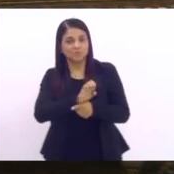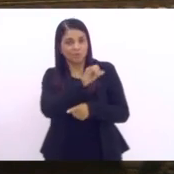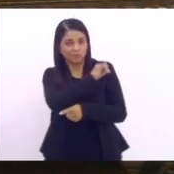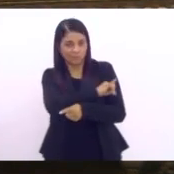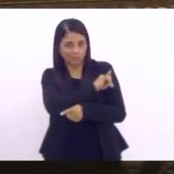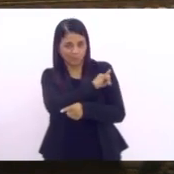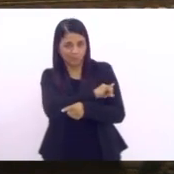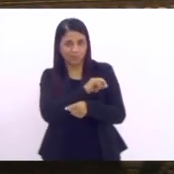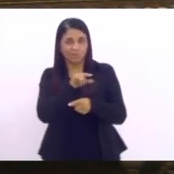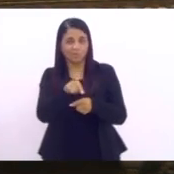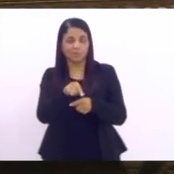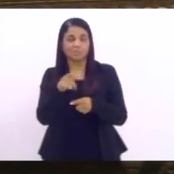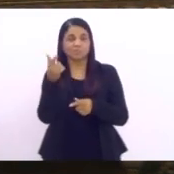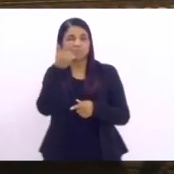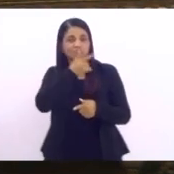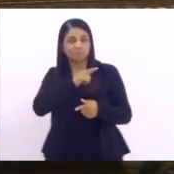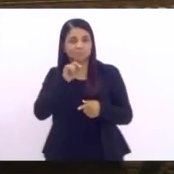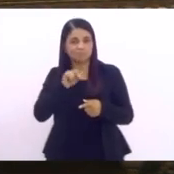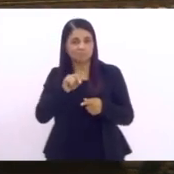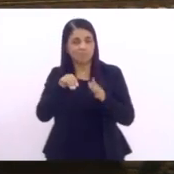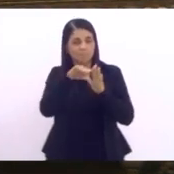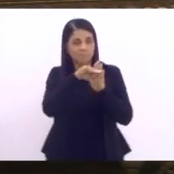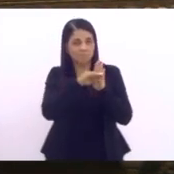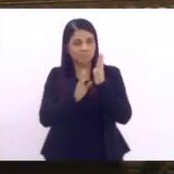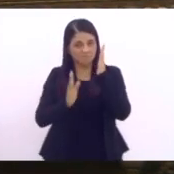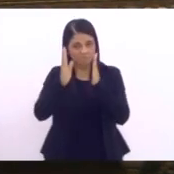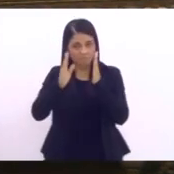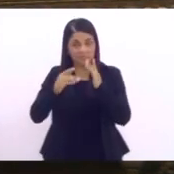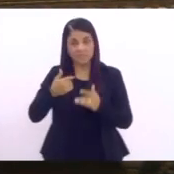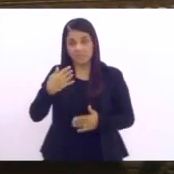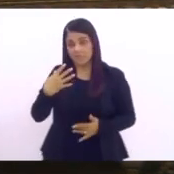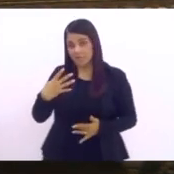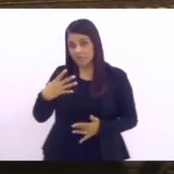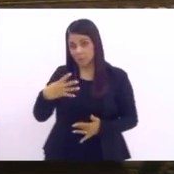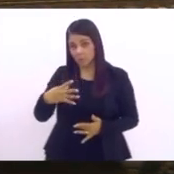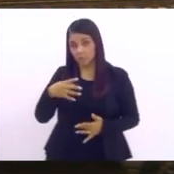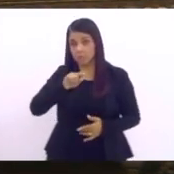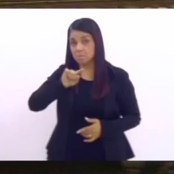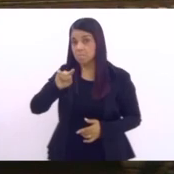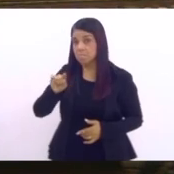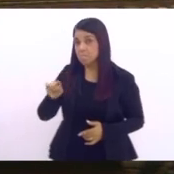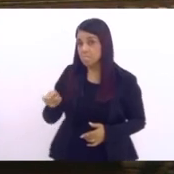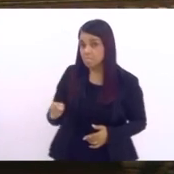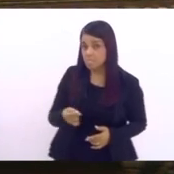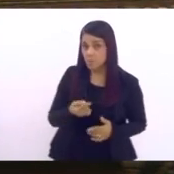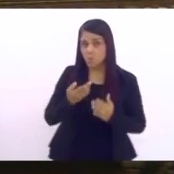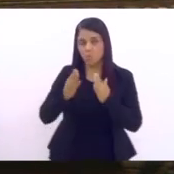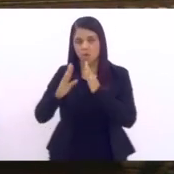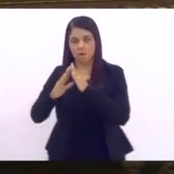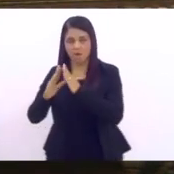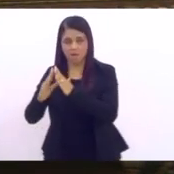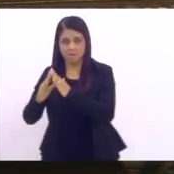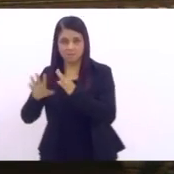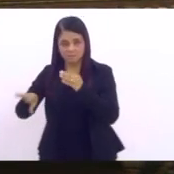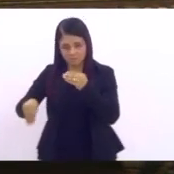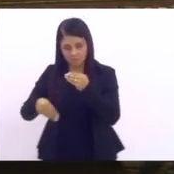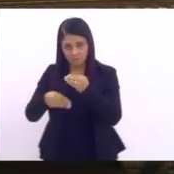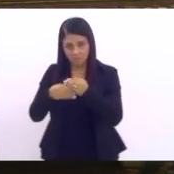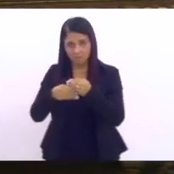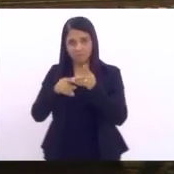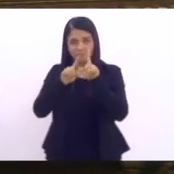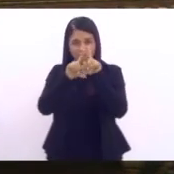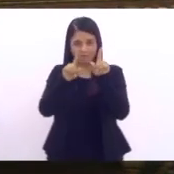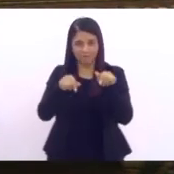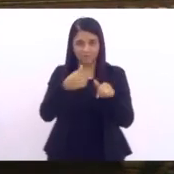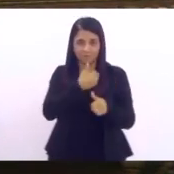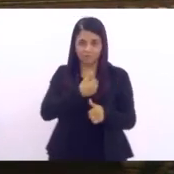programa 14 mil novas unidades habitacionais. E aí a gente inclui os servidores públicos da segurança,